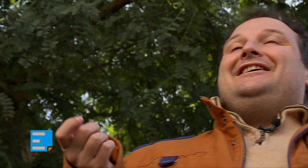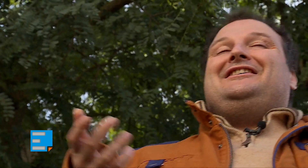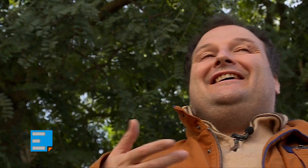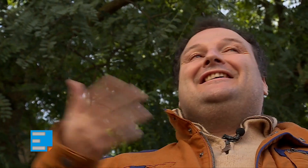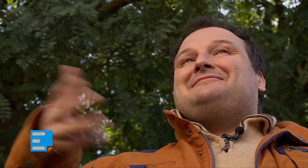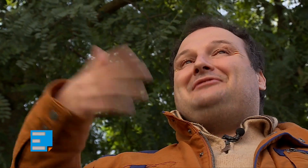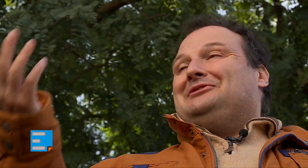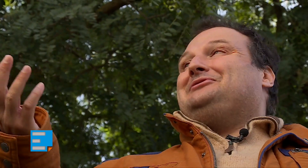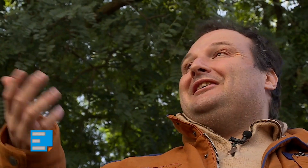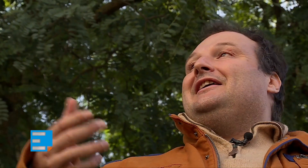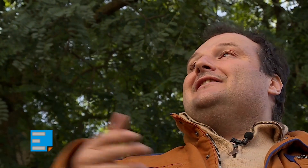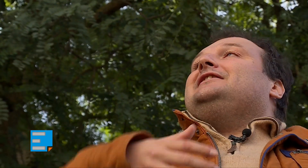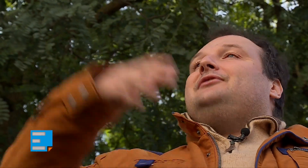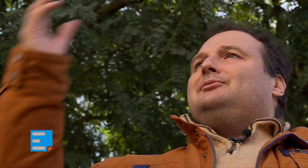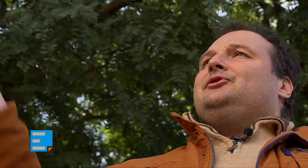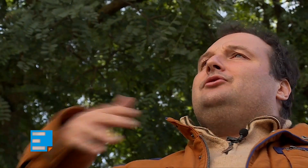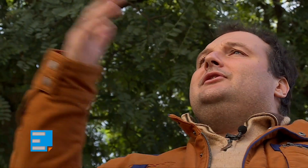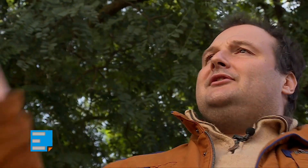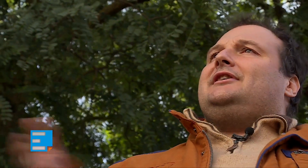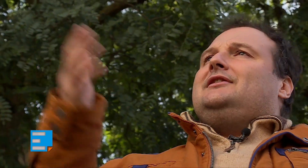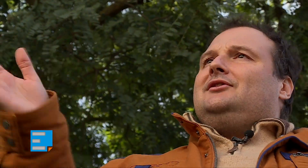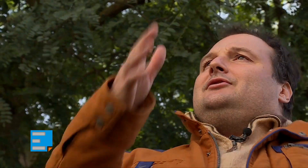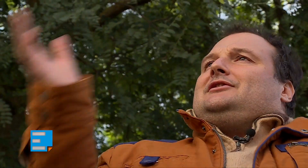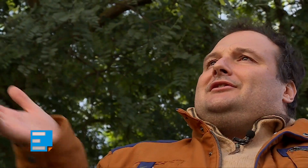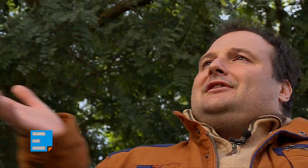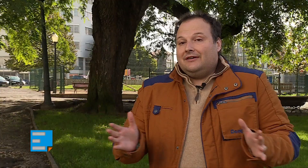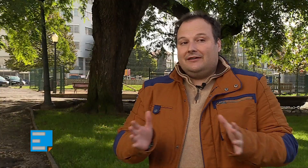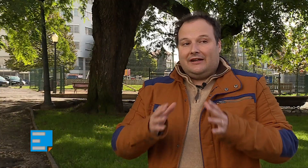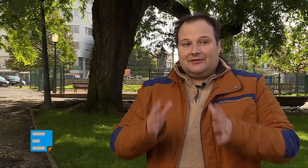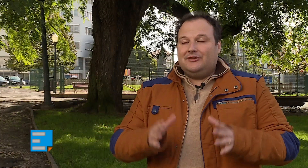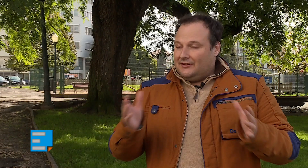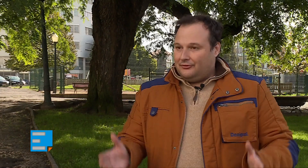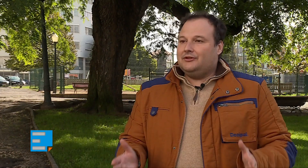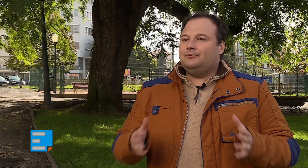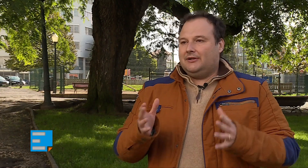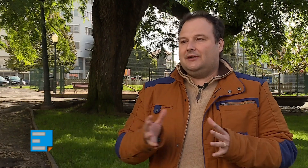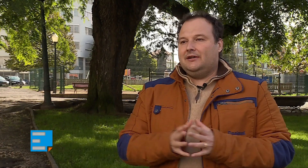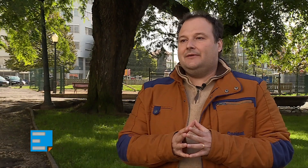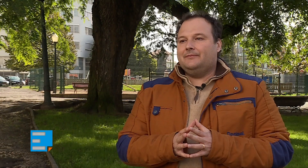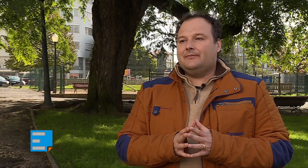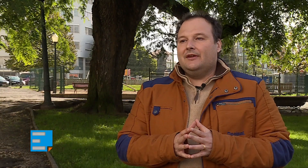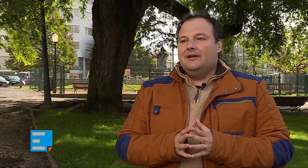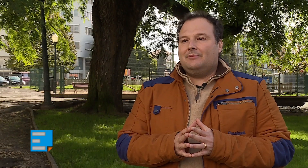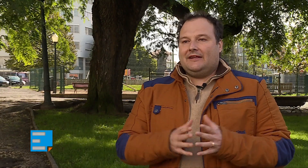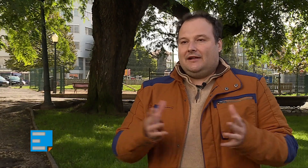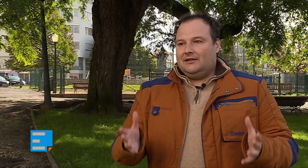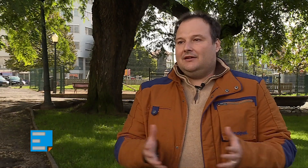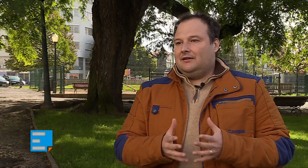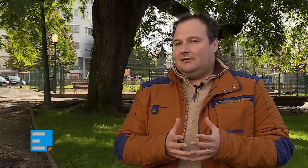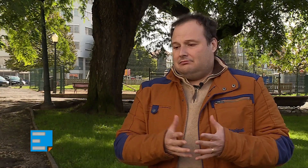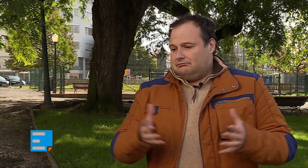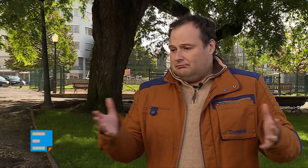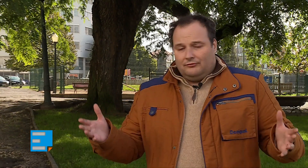sua tia, ainda em vida. Eu fiz tudo o que acho que devia ter feito para que